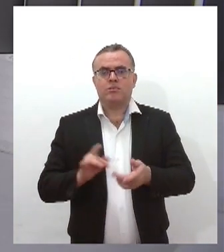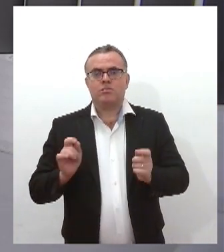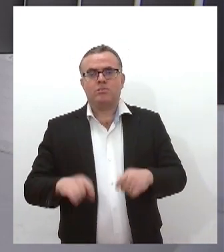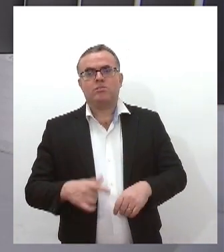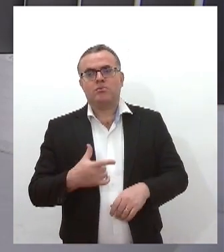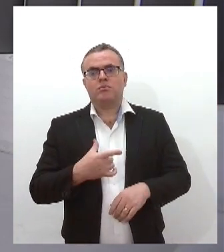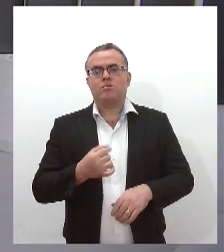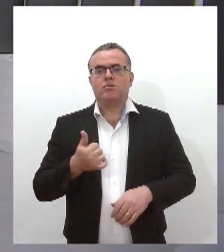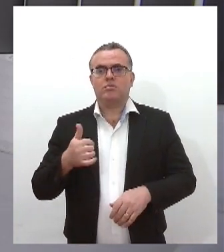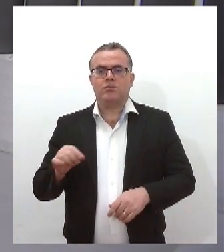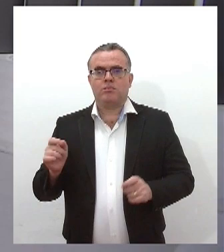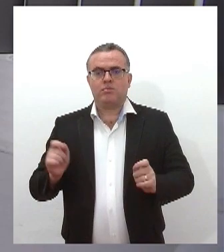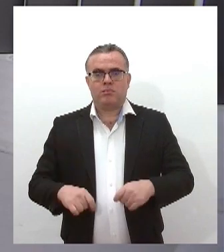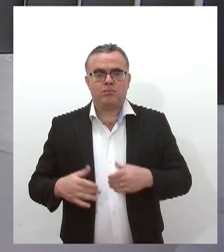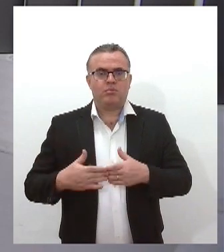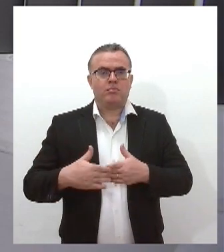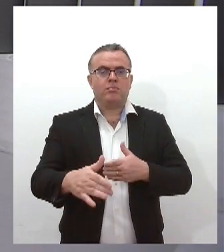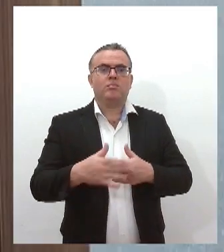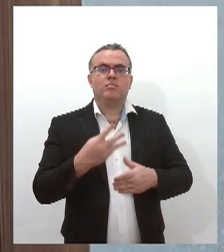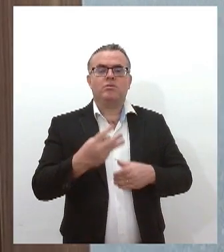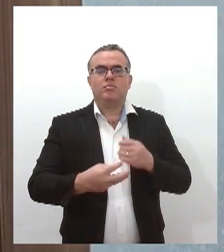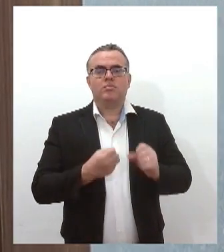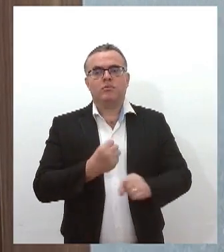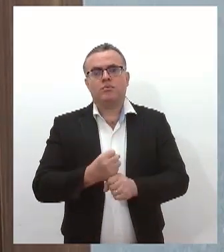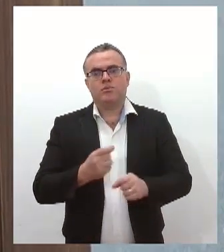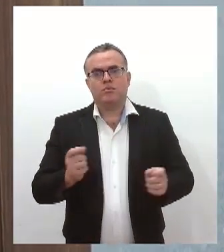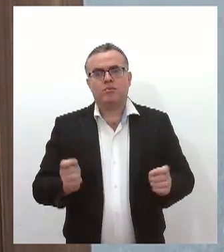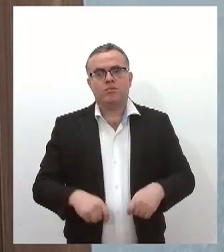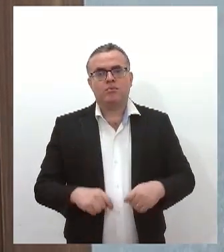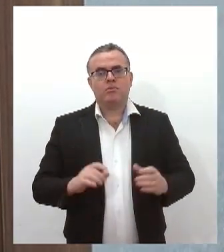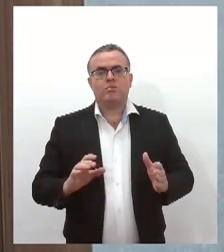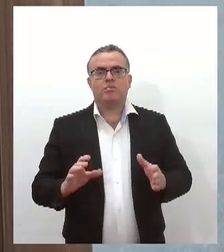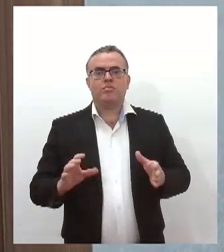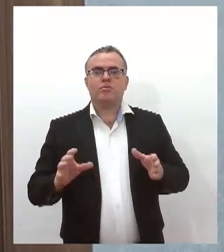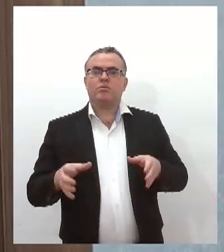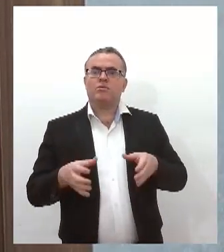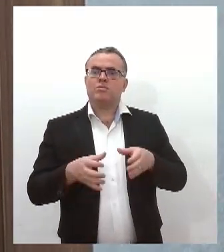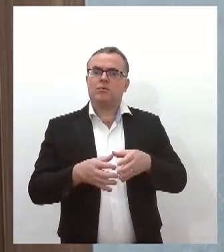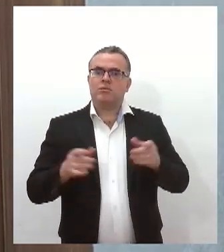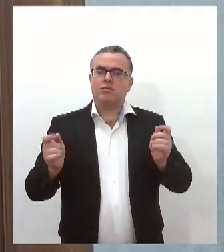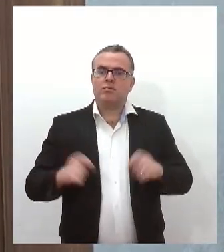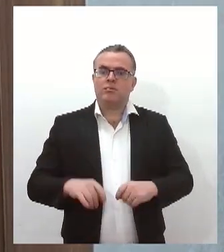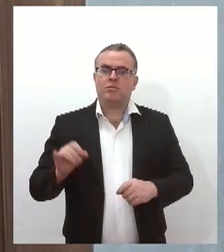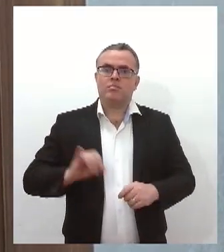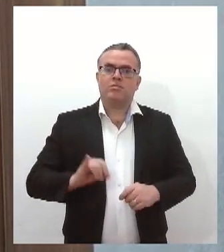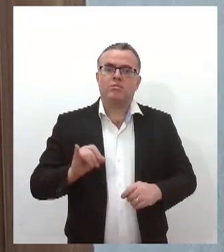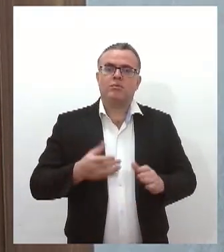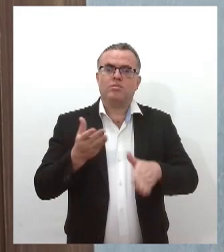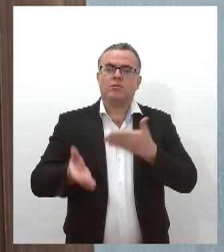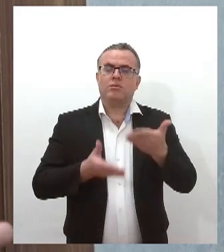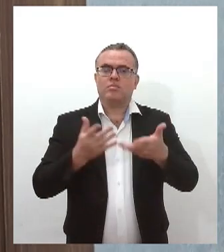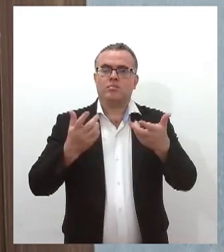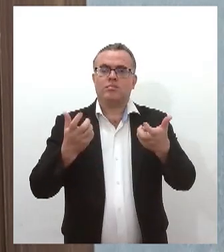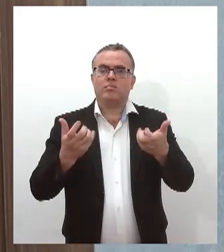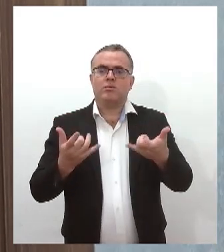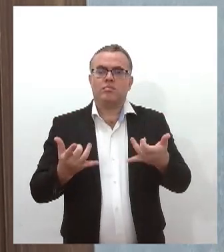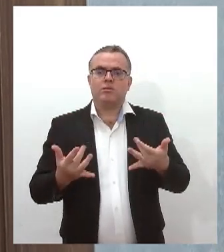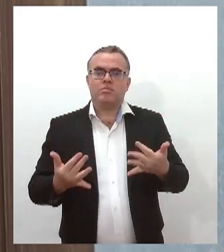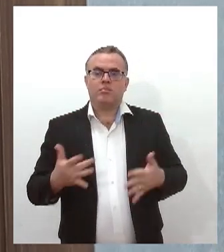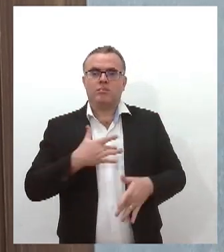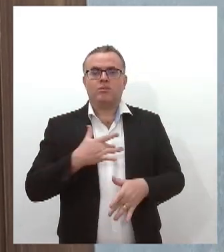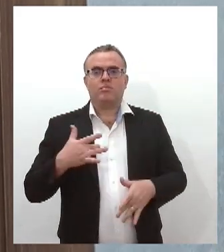algo em torno de 13 anos que foi criado, e essa comissão é muito importante para tratarmos de assuntos com relação ao desenvolvimento das